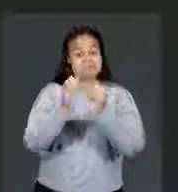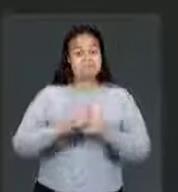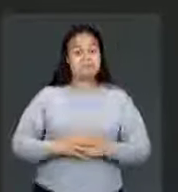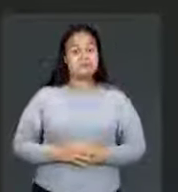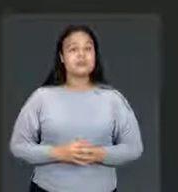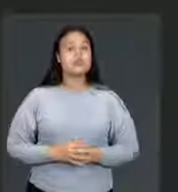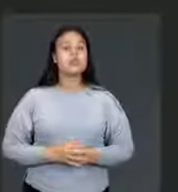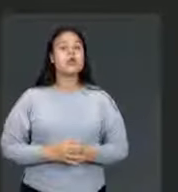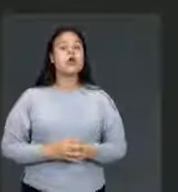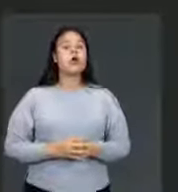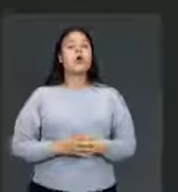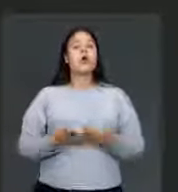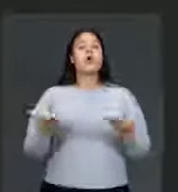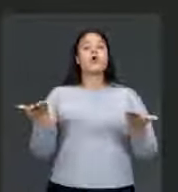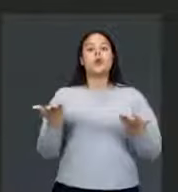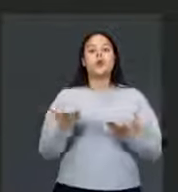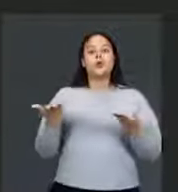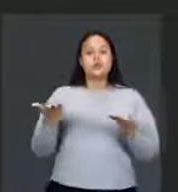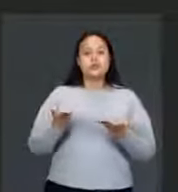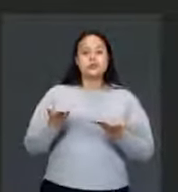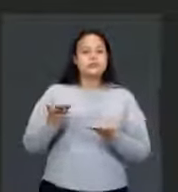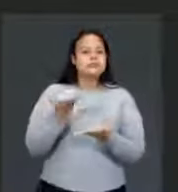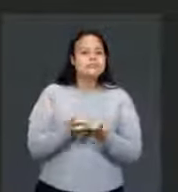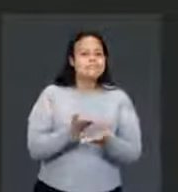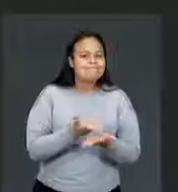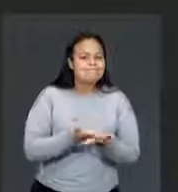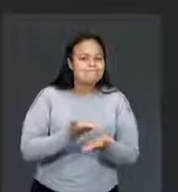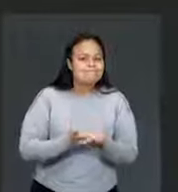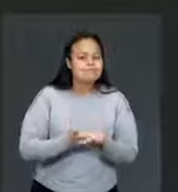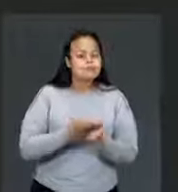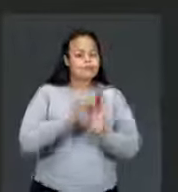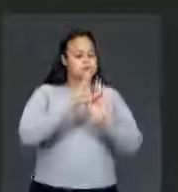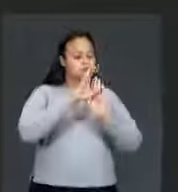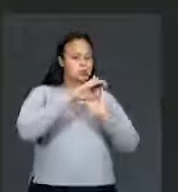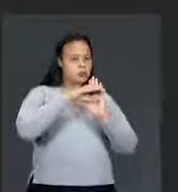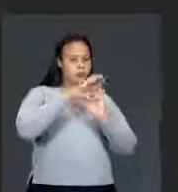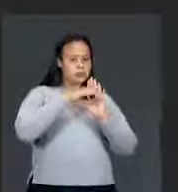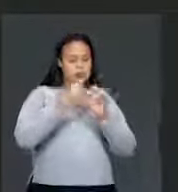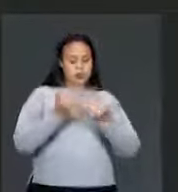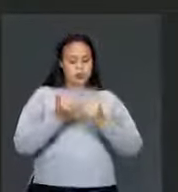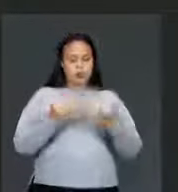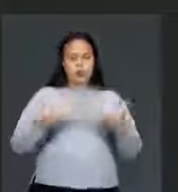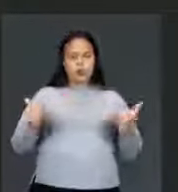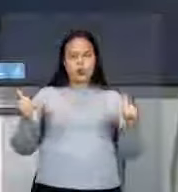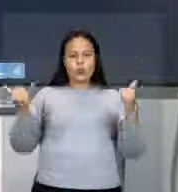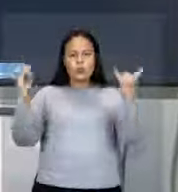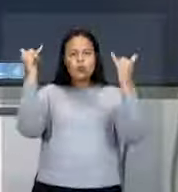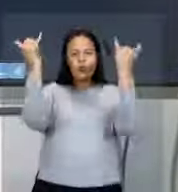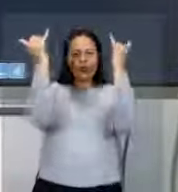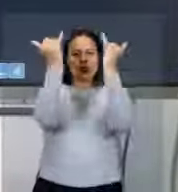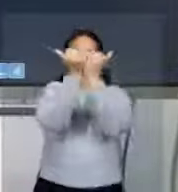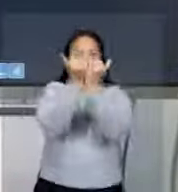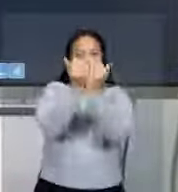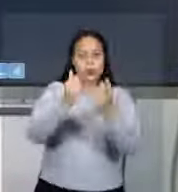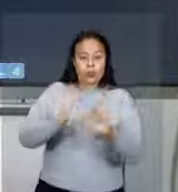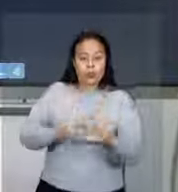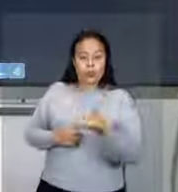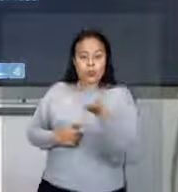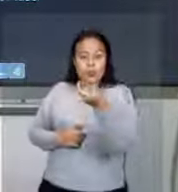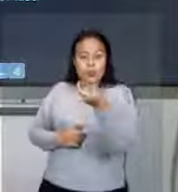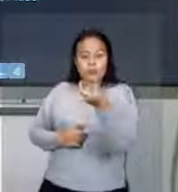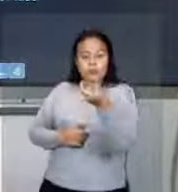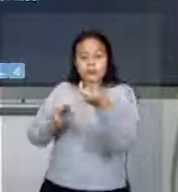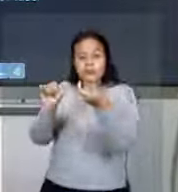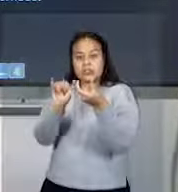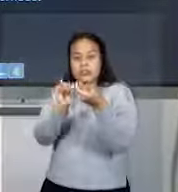Na aula de hoje, iremos compreender o conceito de corrente elétrica e sua unidade de medida no Sistema